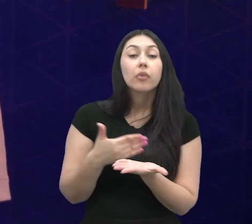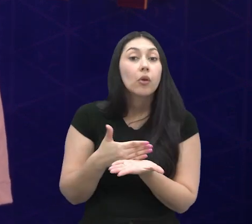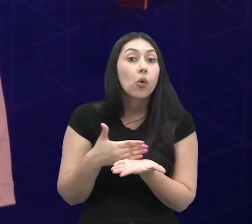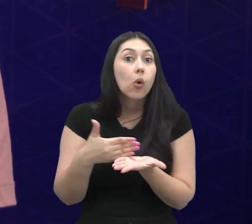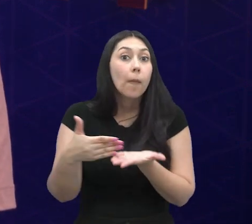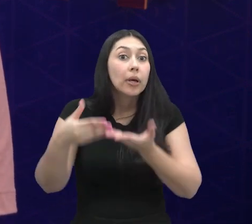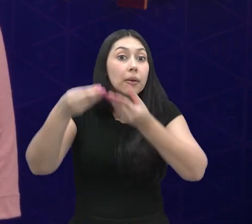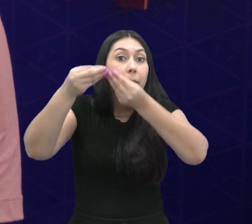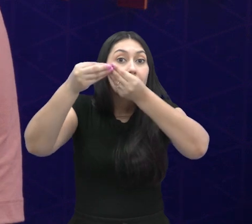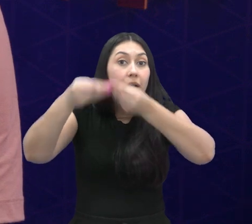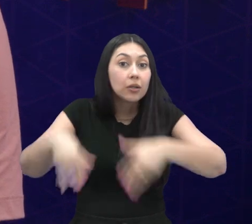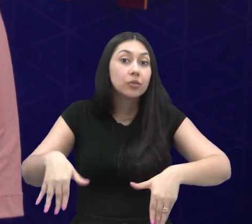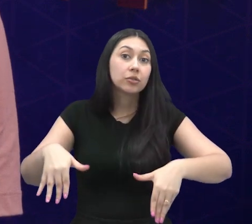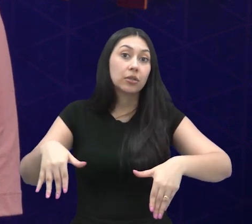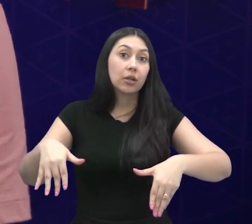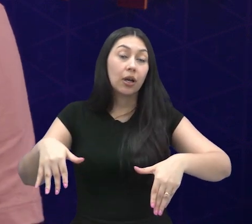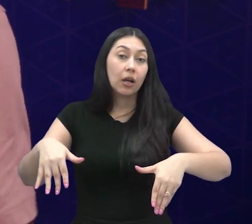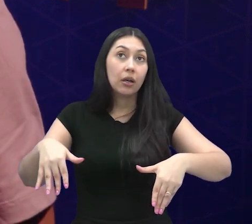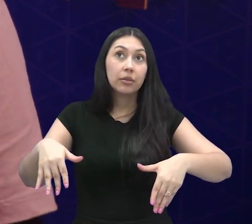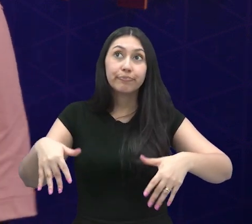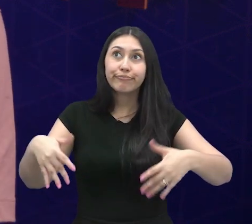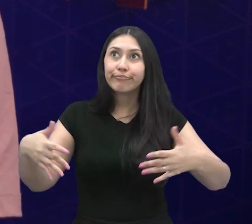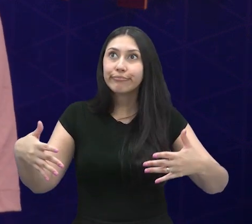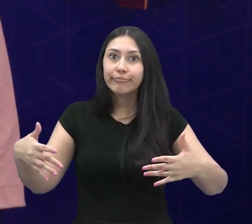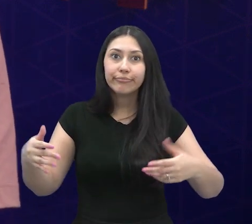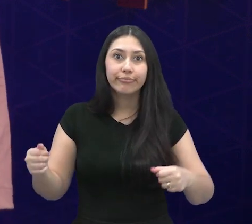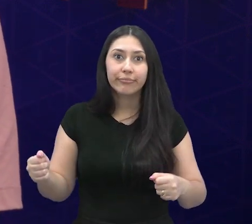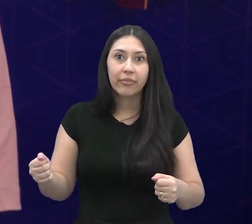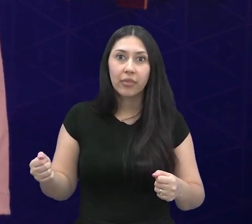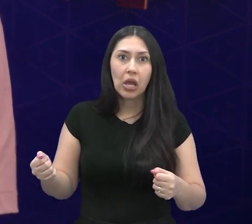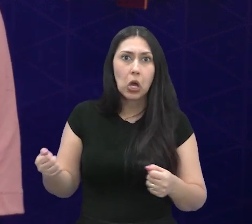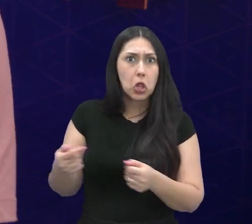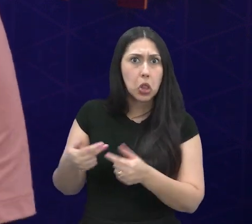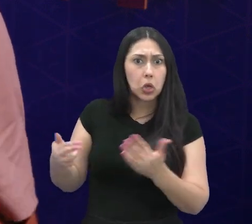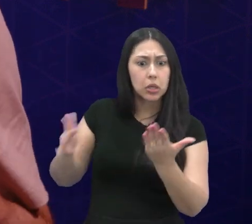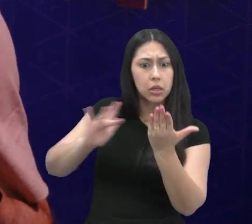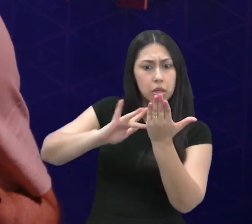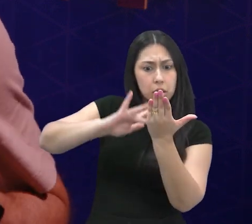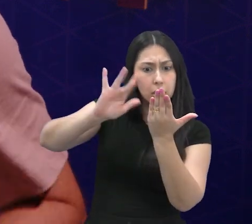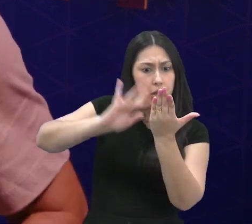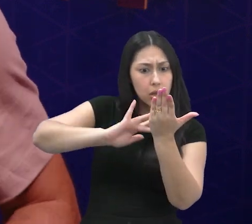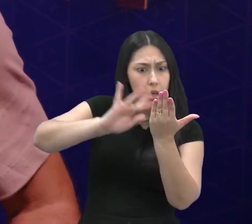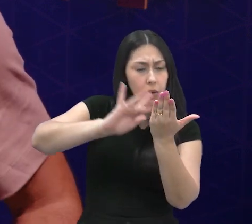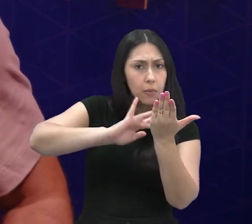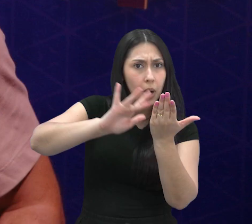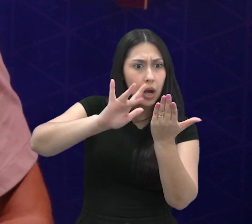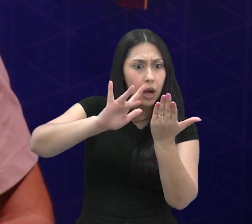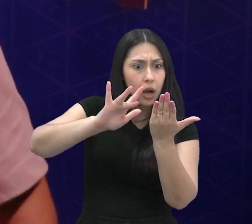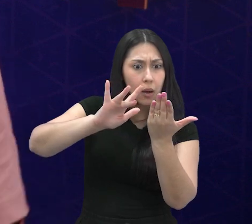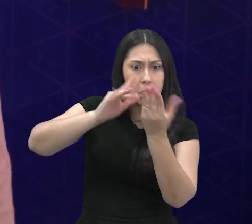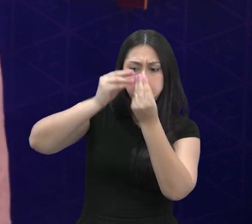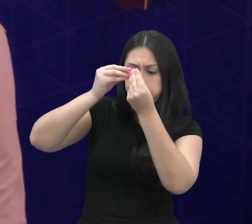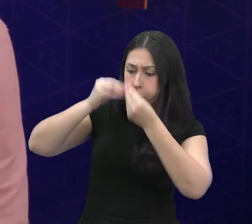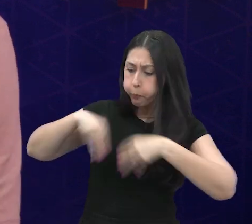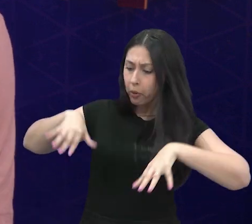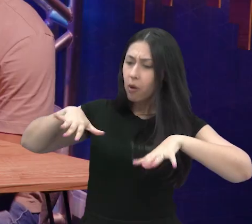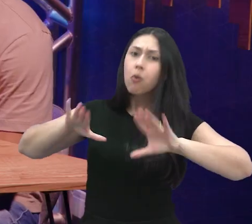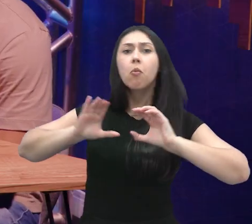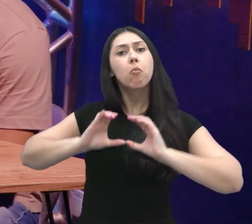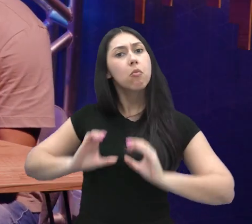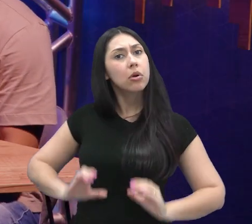começa a prejudicar o que era só na tela ali, começa a prejudicar o seu comportamento no seu dia a